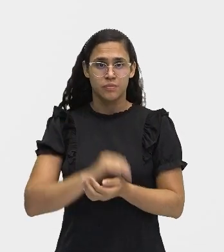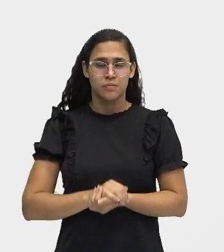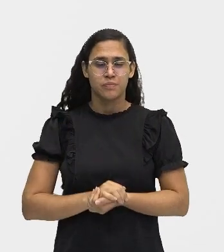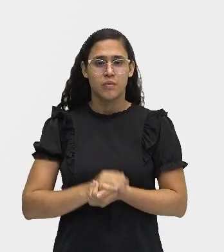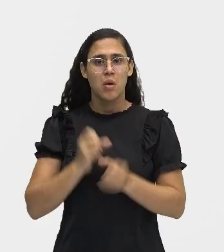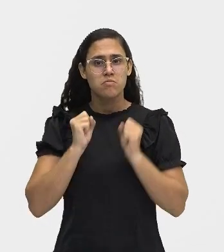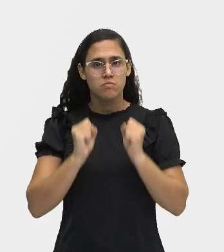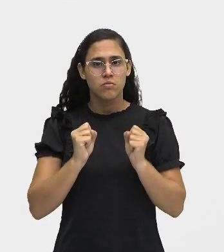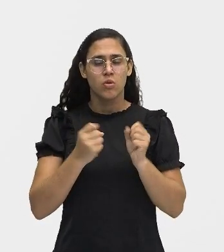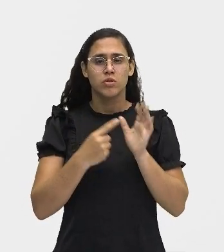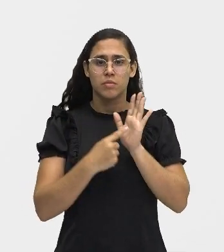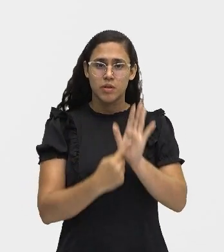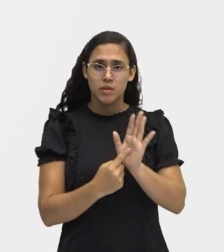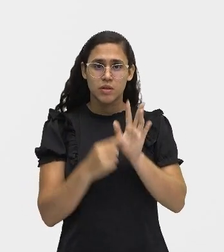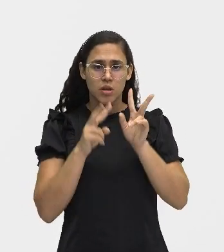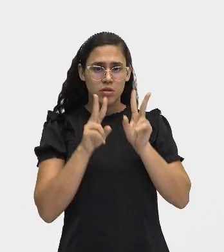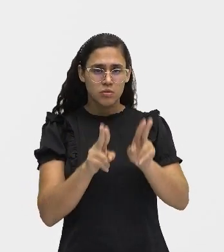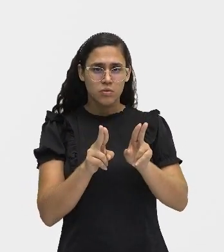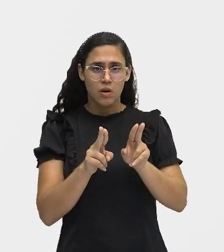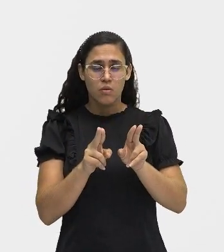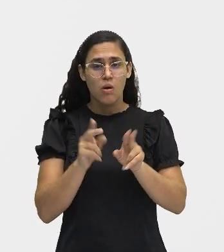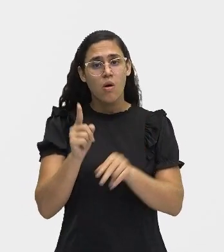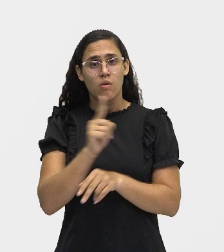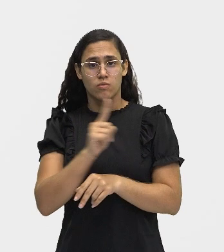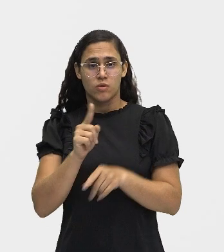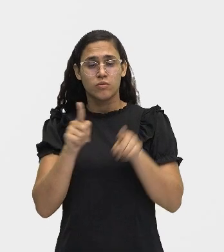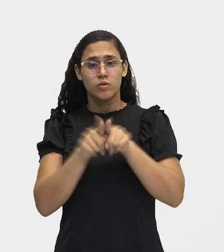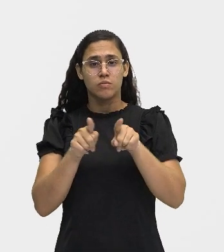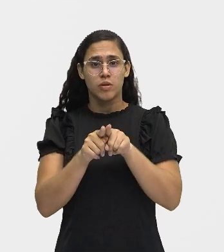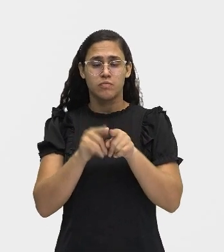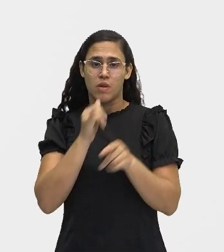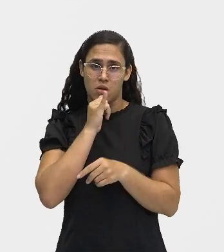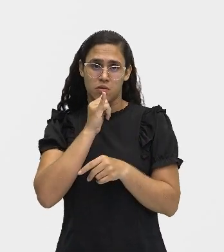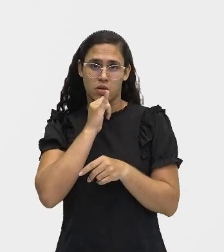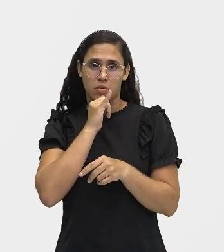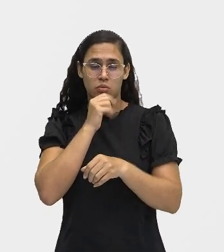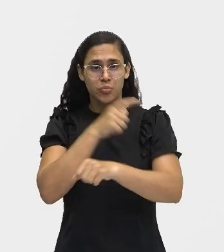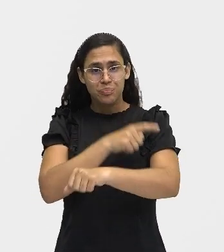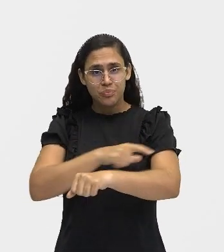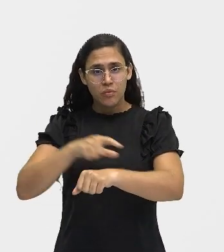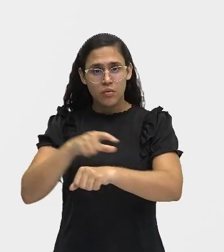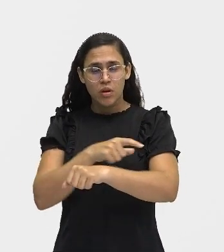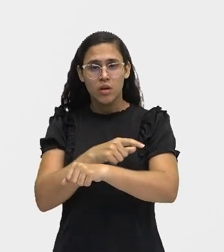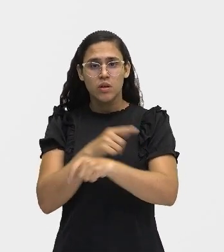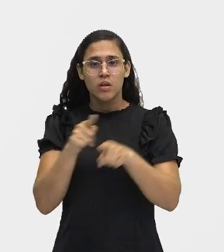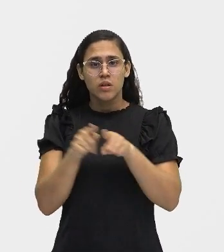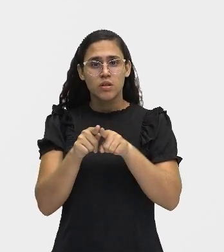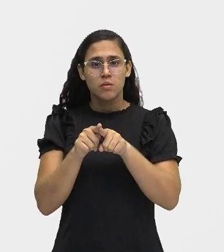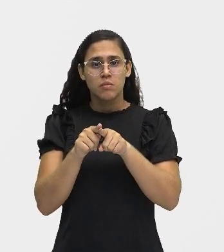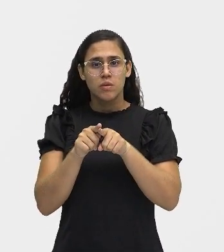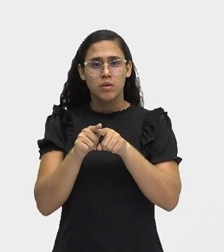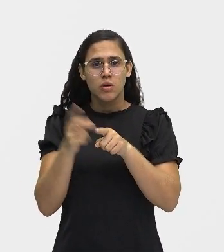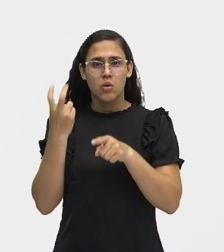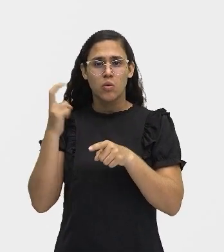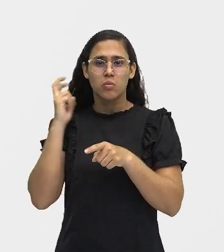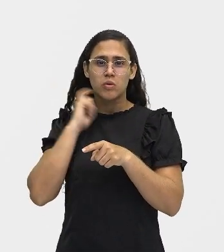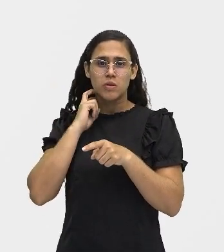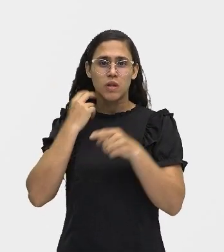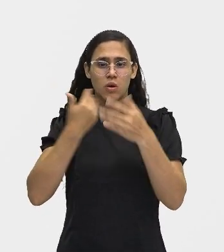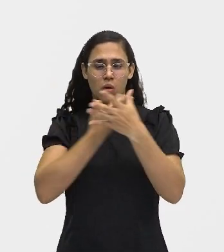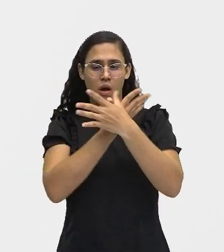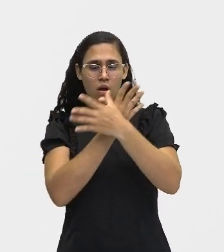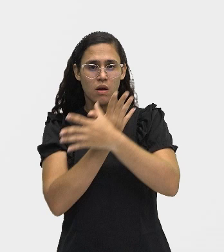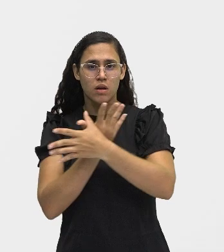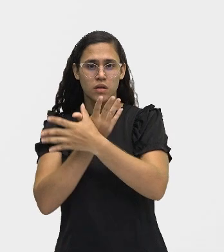apresentar a mesma função, né? Mas a gente pode citar aí o braço do ser humano e a asa de um morcego, né? O ser humano e o morcego, eles